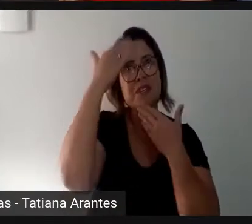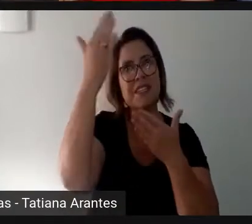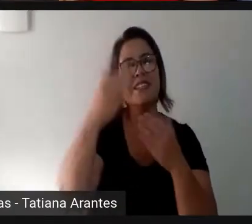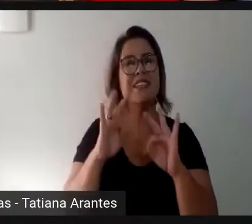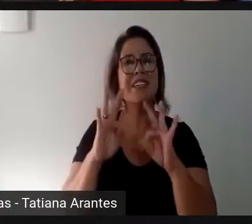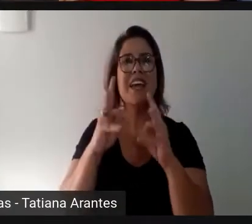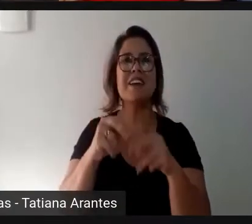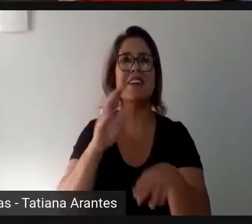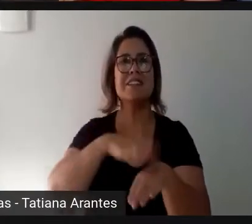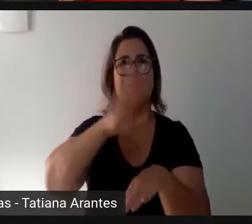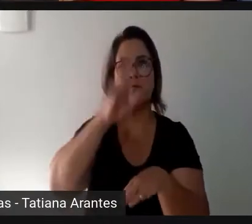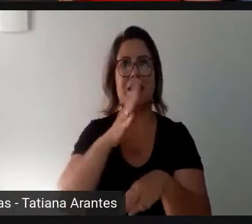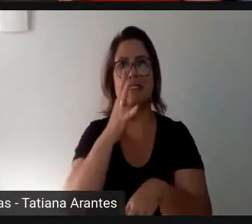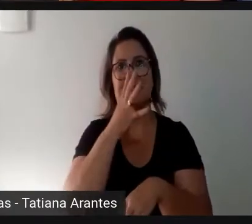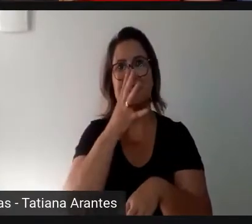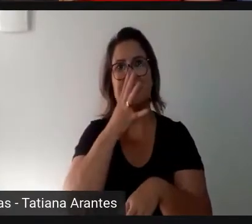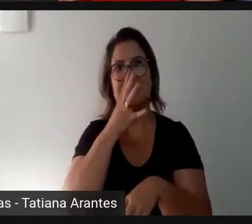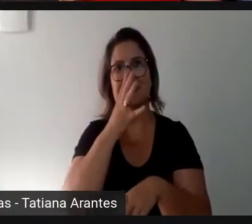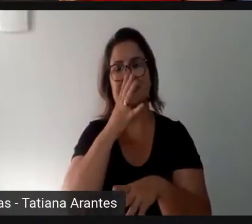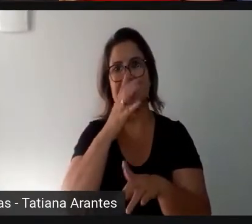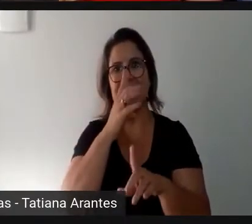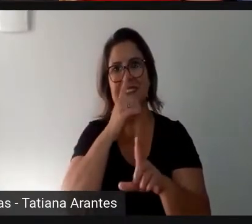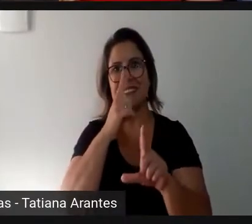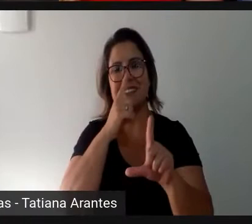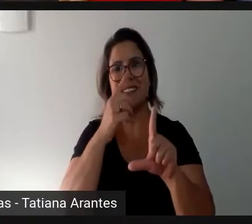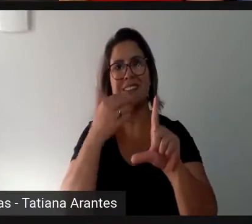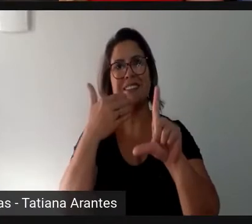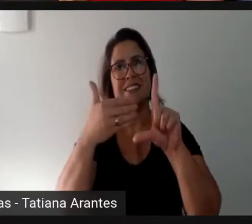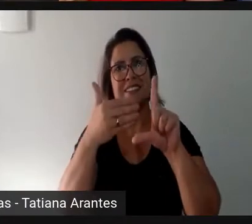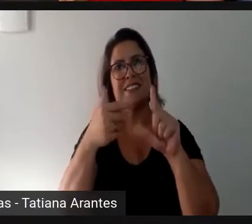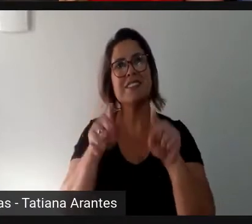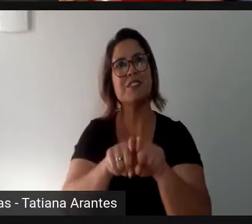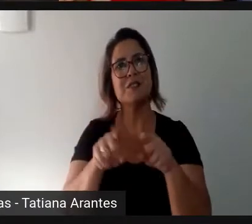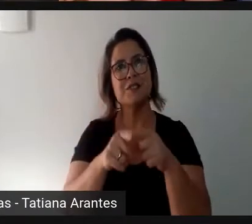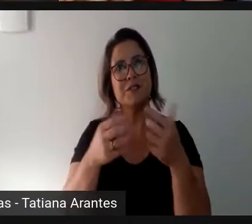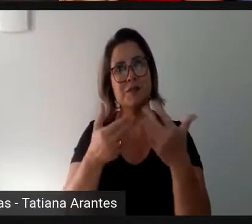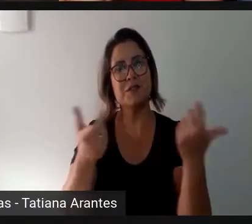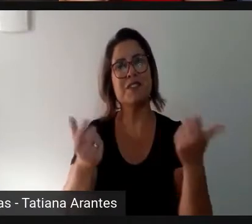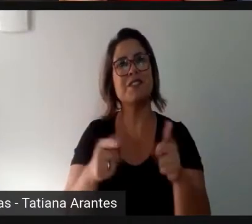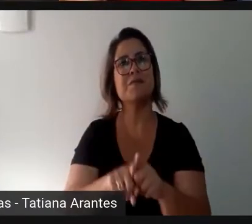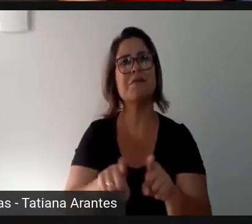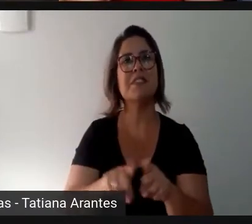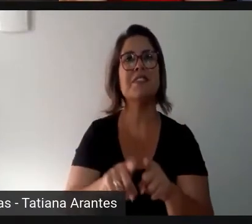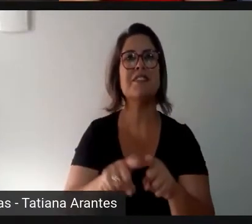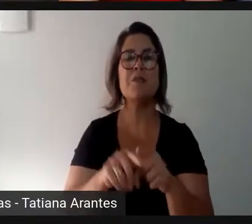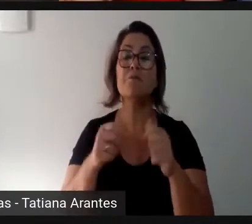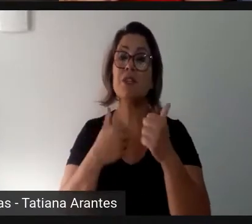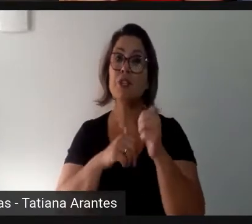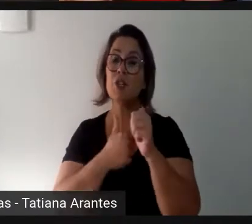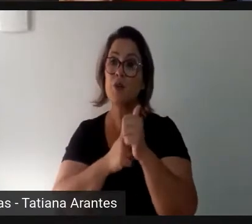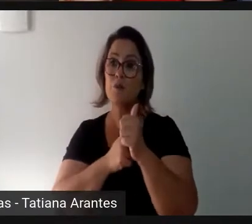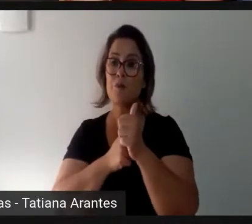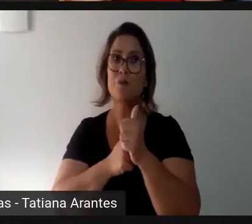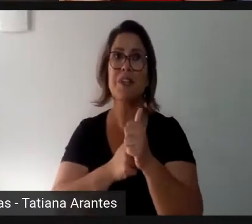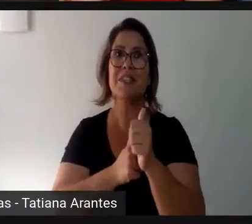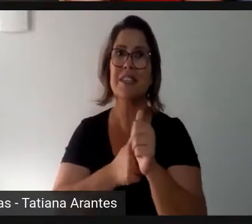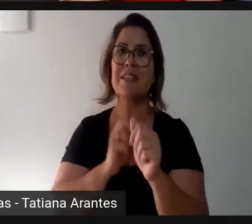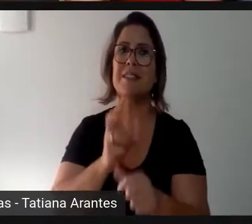demais lives da jornada de contratações. Já lembrando para quem está nos acompanhando que é toda quinta, né,